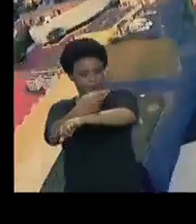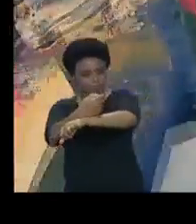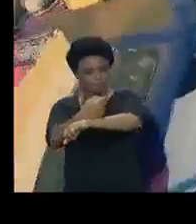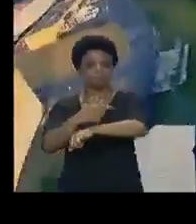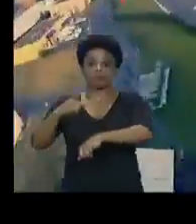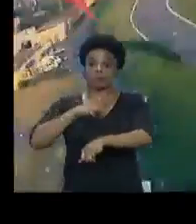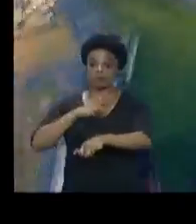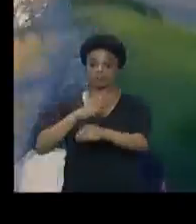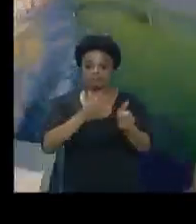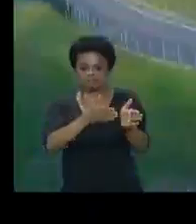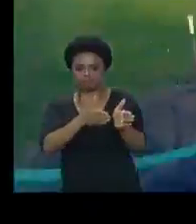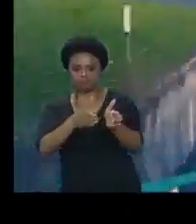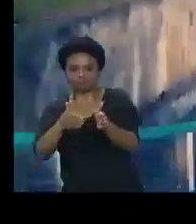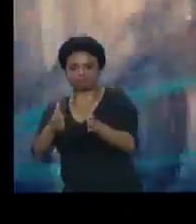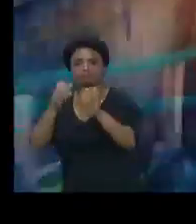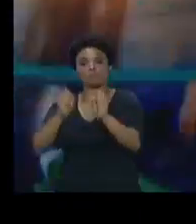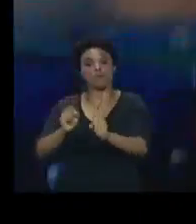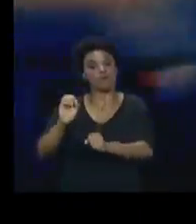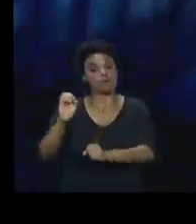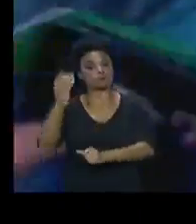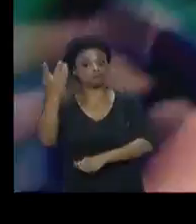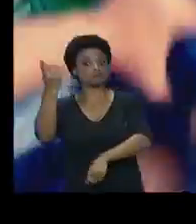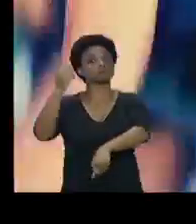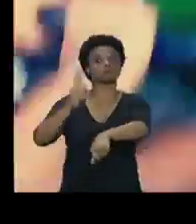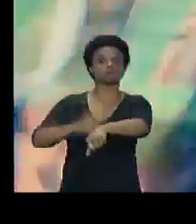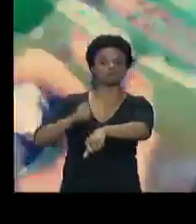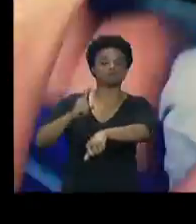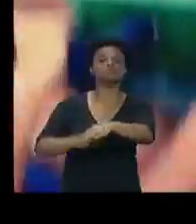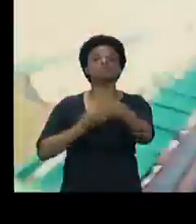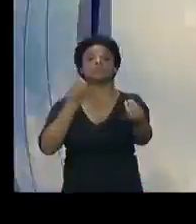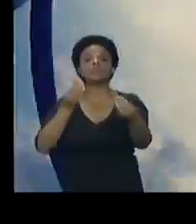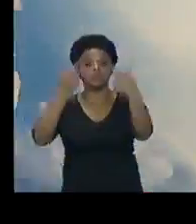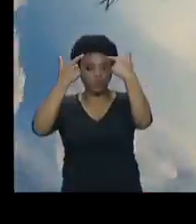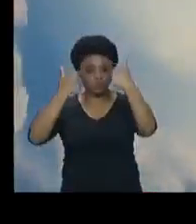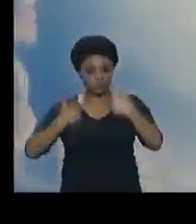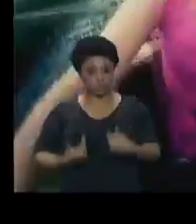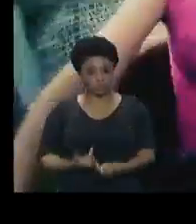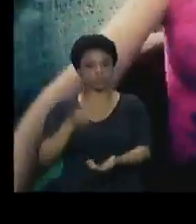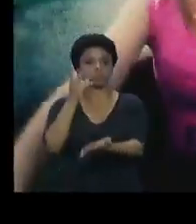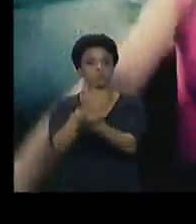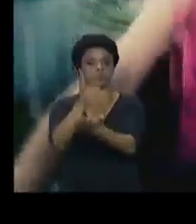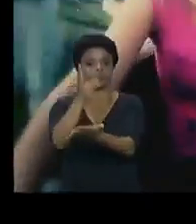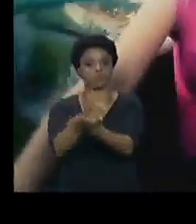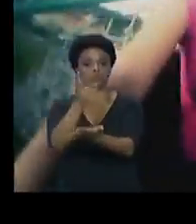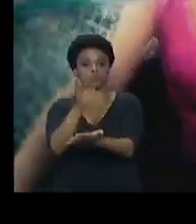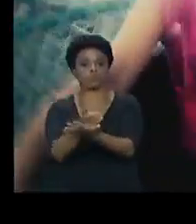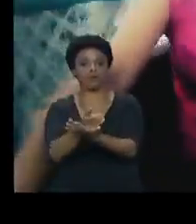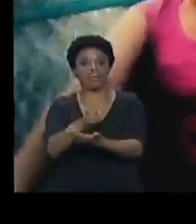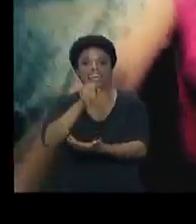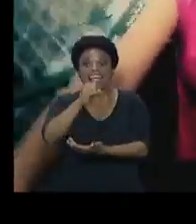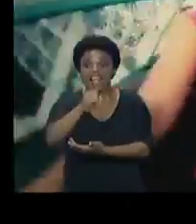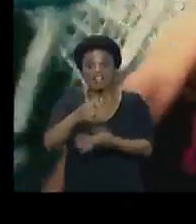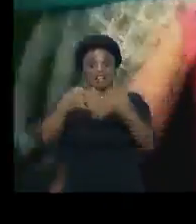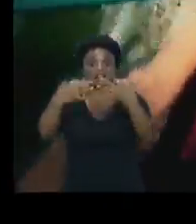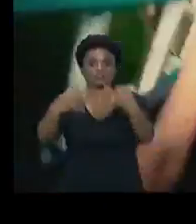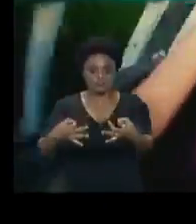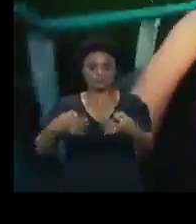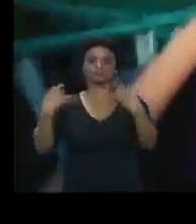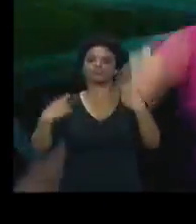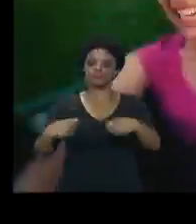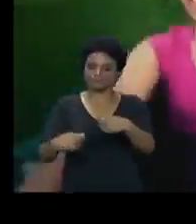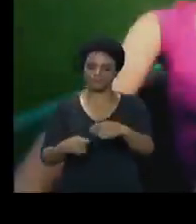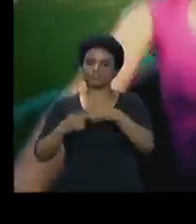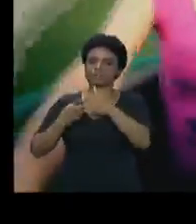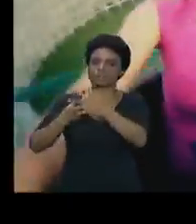período que ela pode acontecer numa função de tempo, em que o corpo resiste a isso. Caso ela esteja fora, a gente tem que parar e fazer algumas